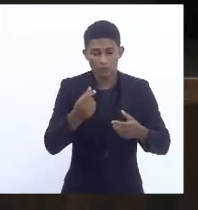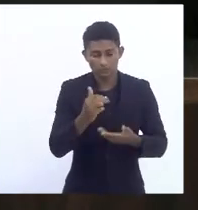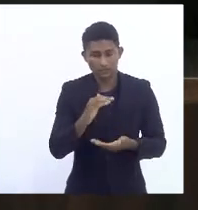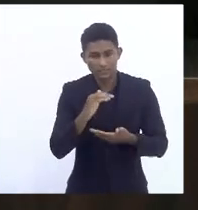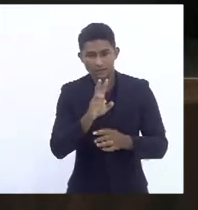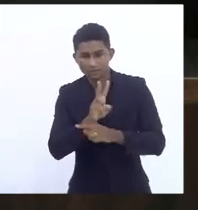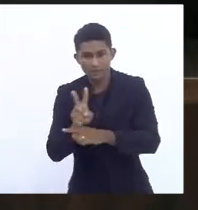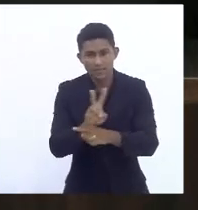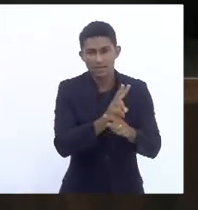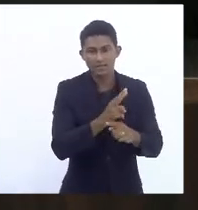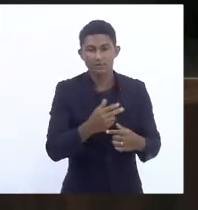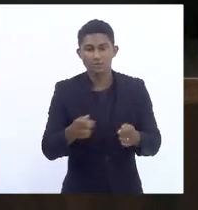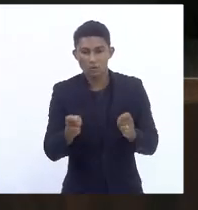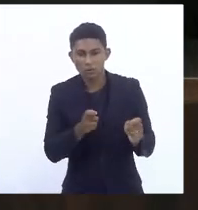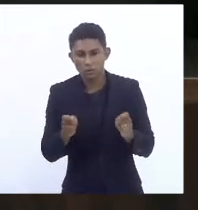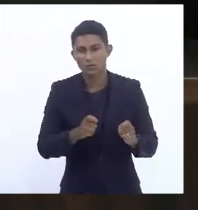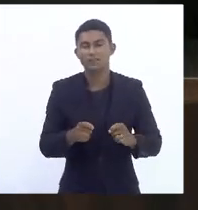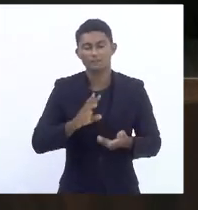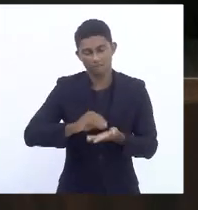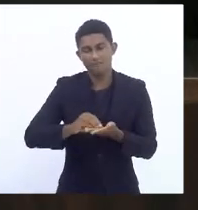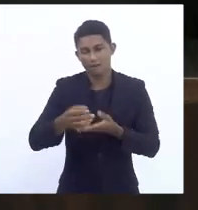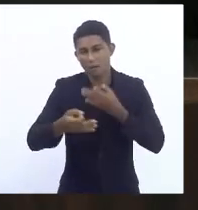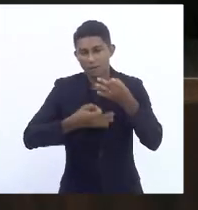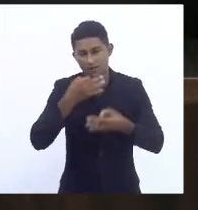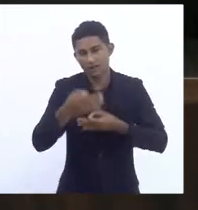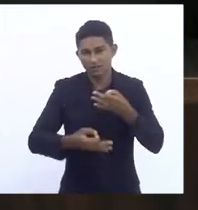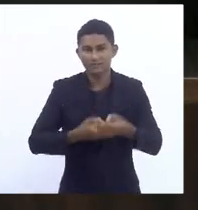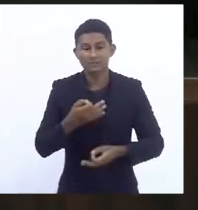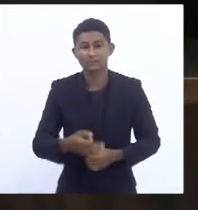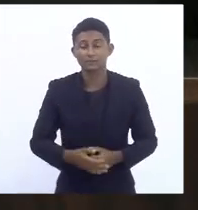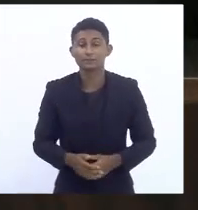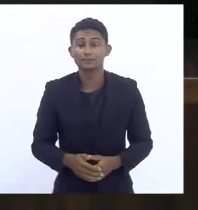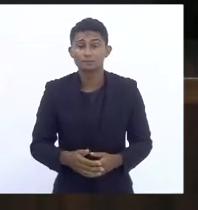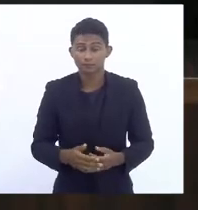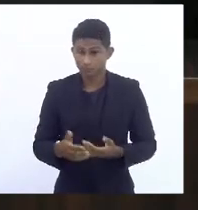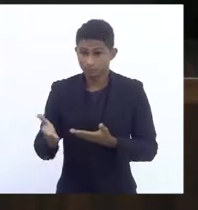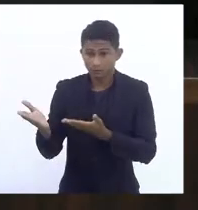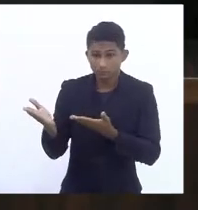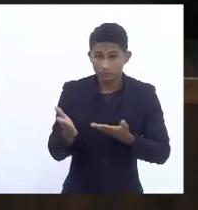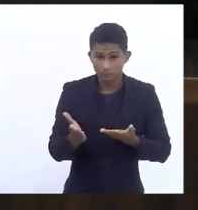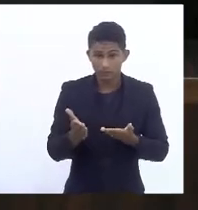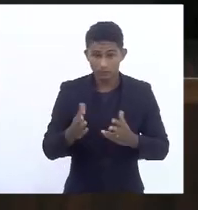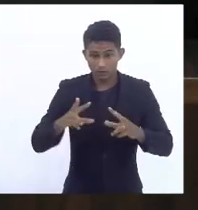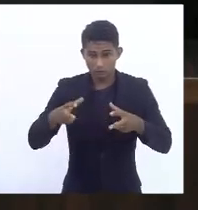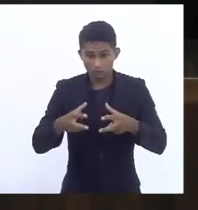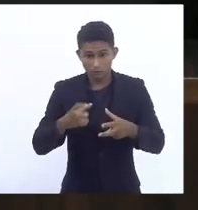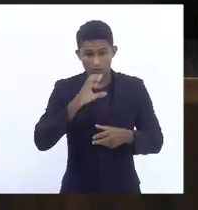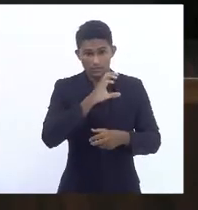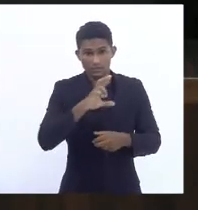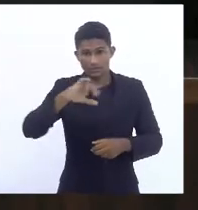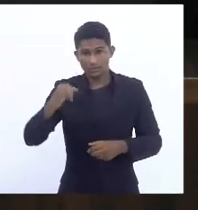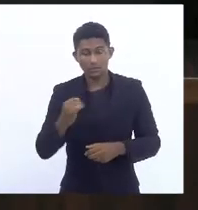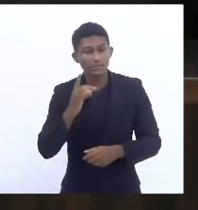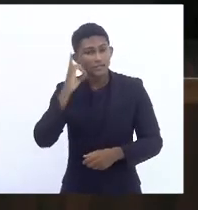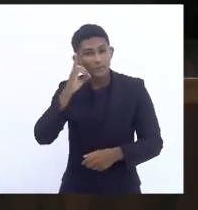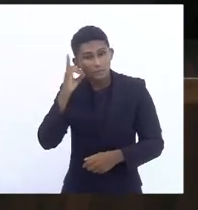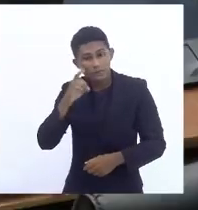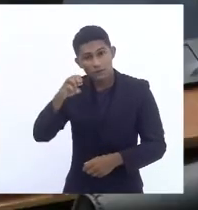Financeira e Controle. Para emitir parecer pela CCJ, deputado Márcio